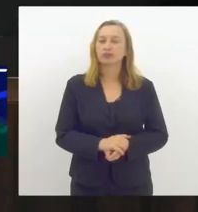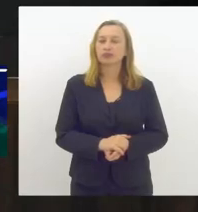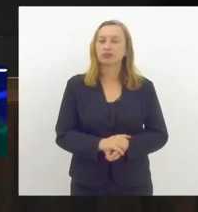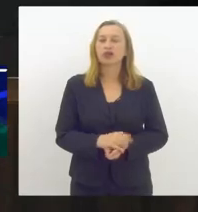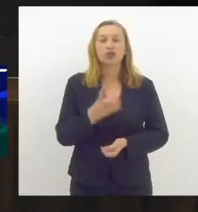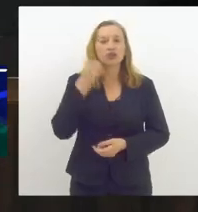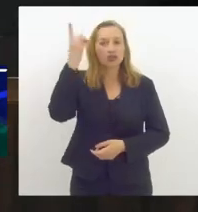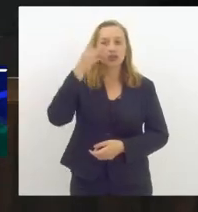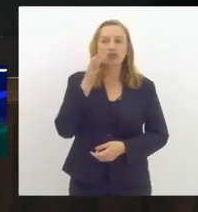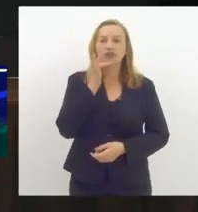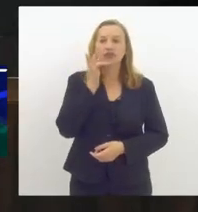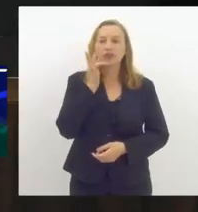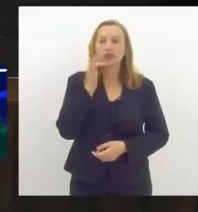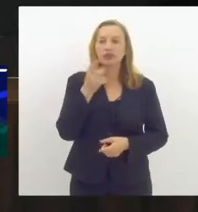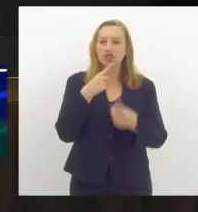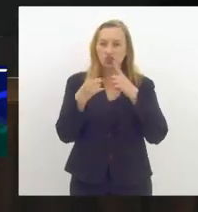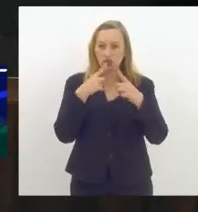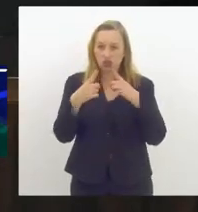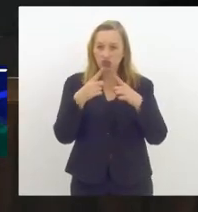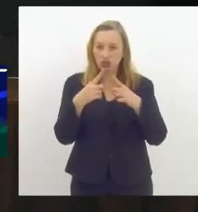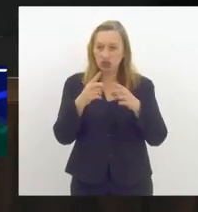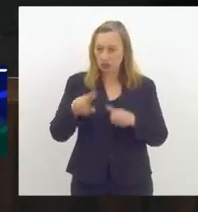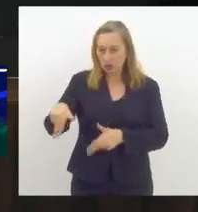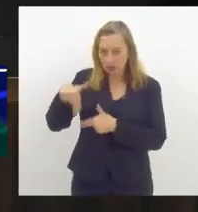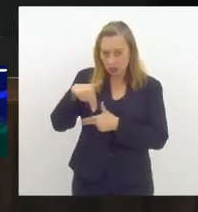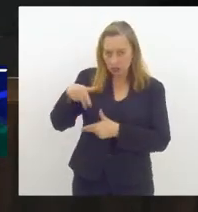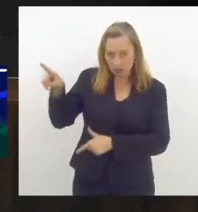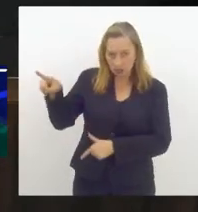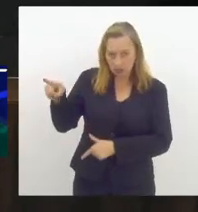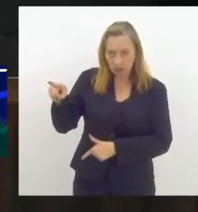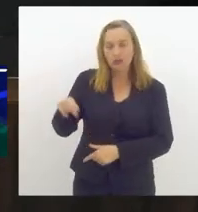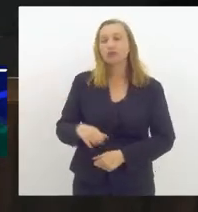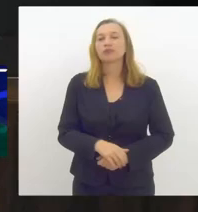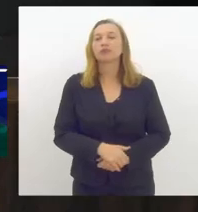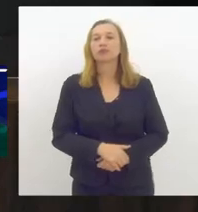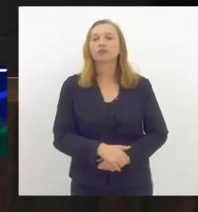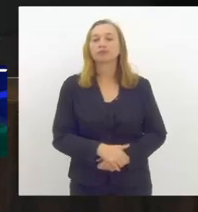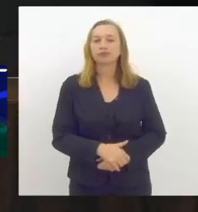o deputado Jorge Felipe Neto vai discutir que é da Tribuna Jorge